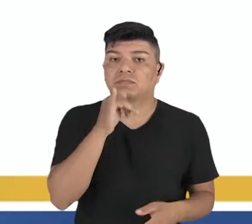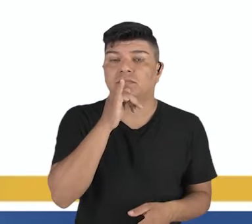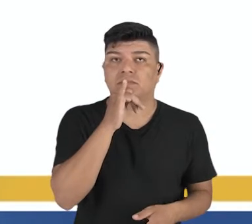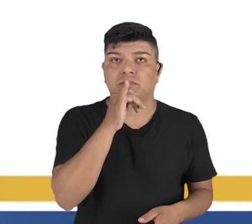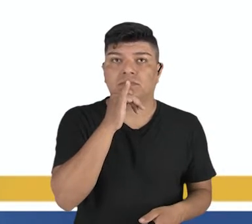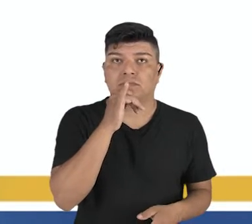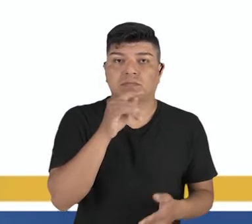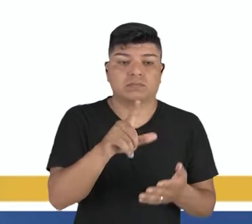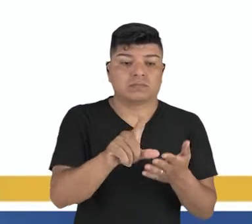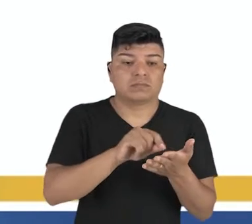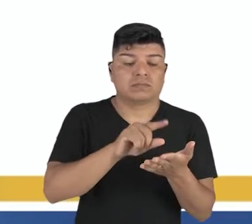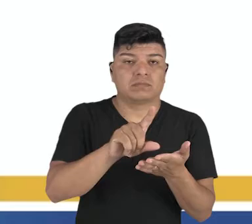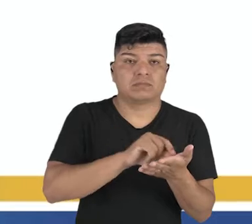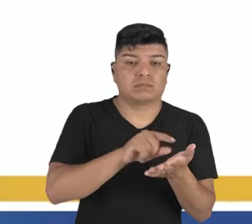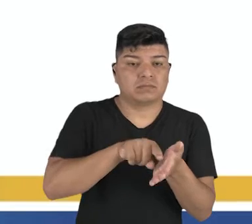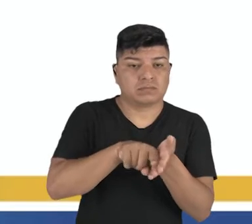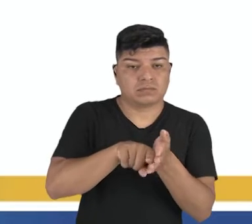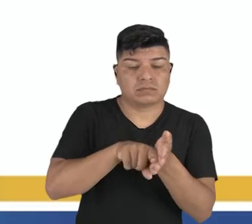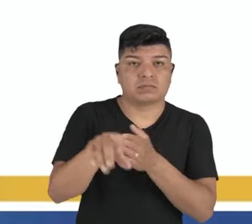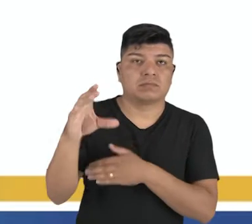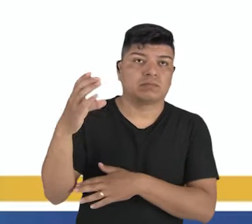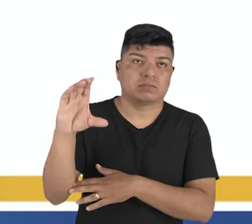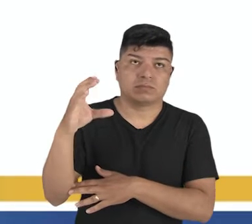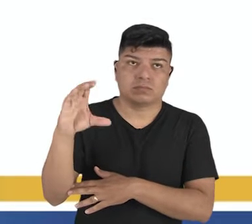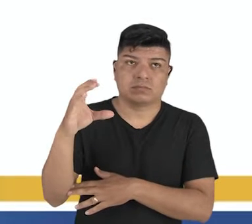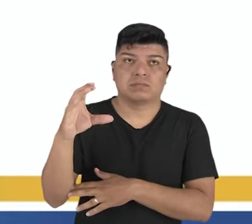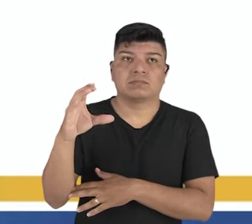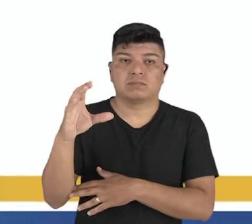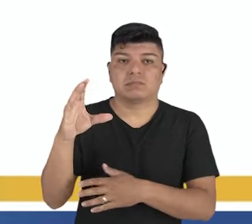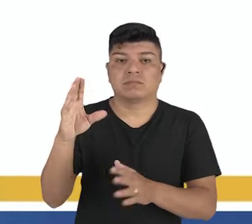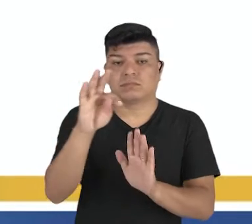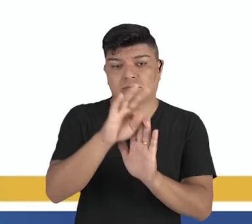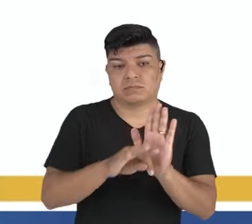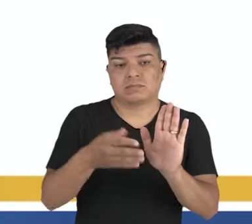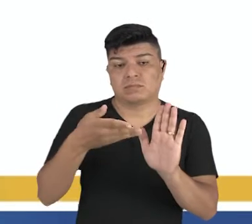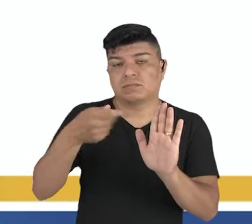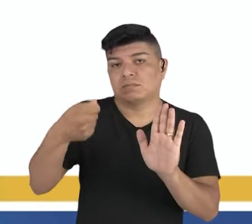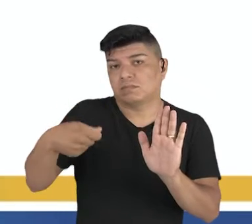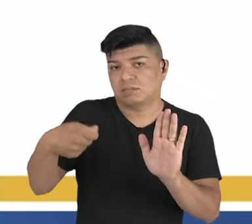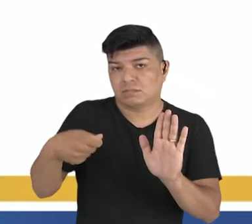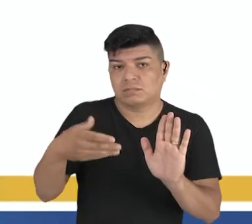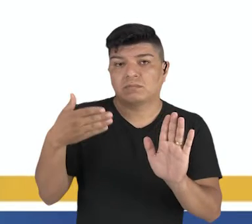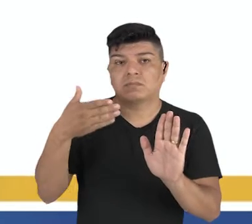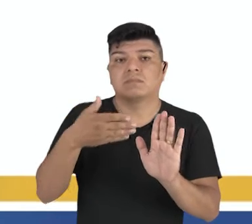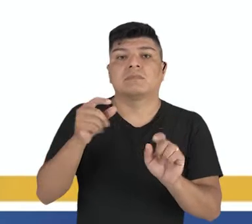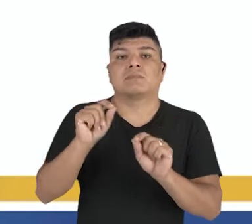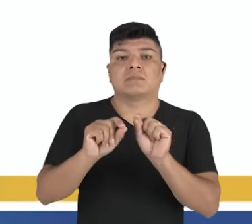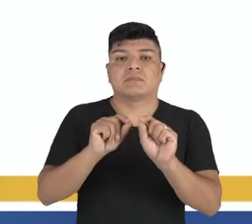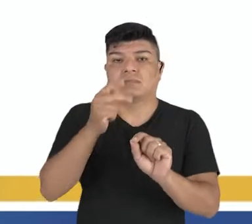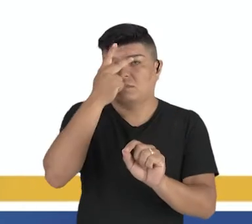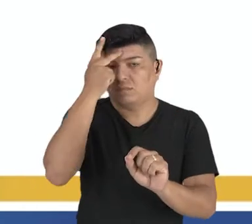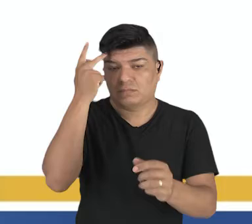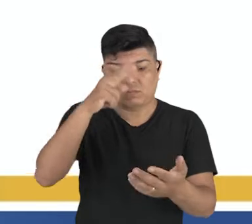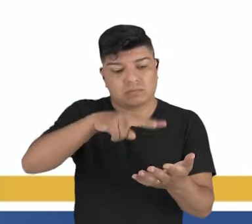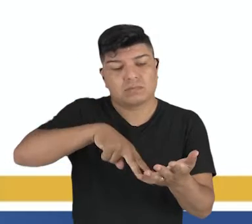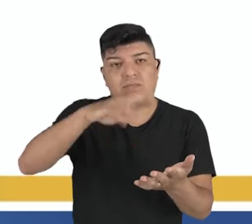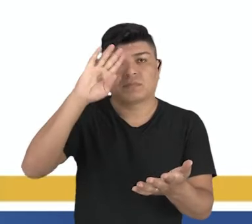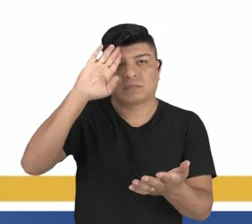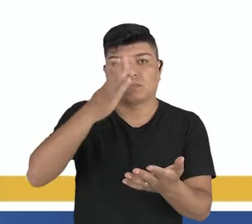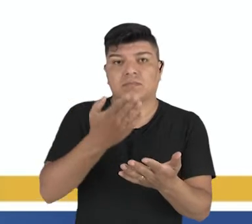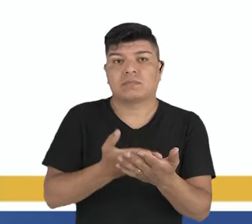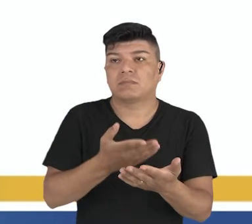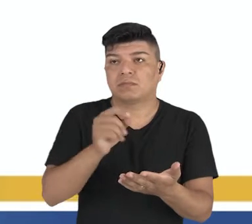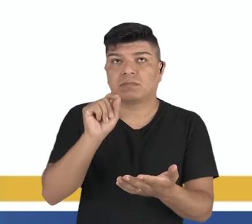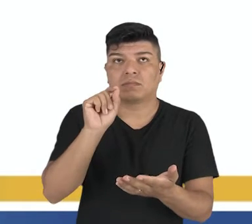exemplo os artigos de divulgação de pesquisas científicas. Esse tipo de texto precisa estar bem embasado para que o leitor